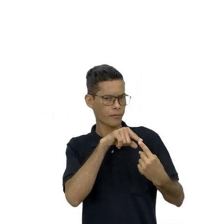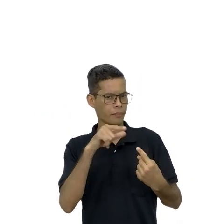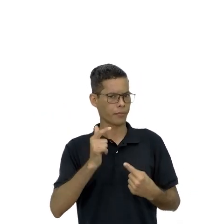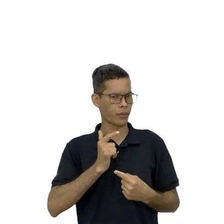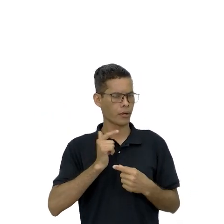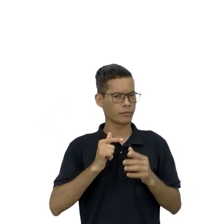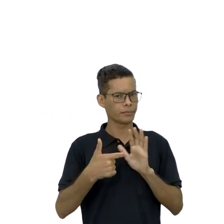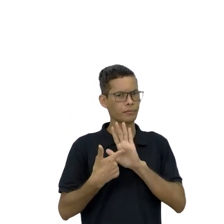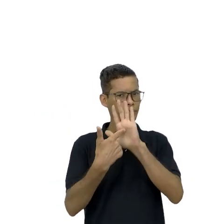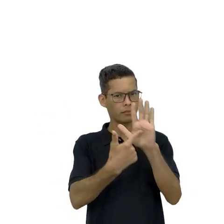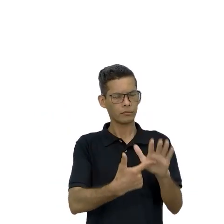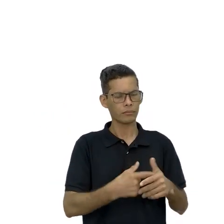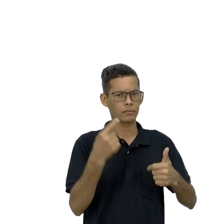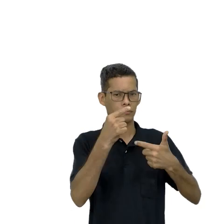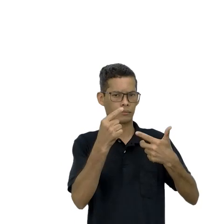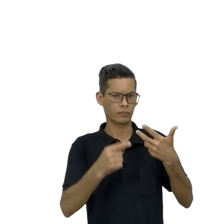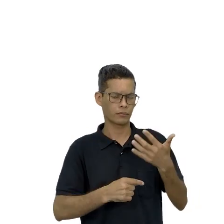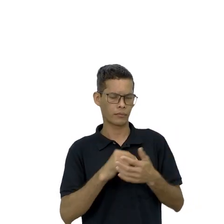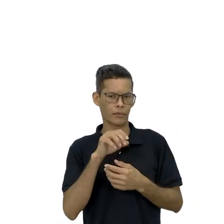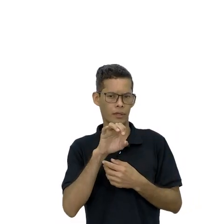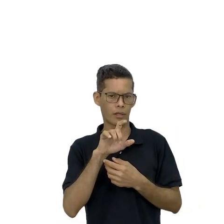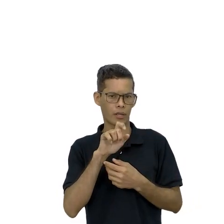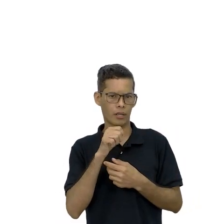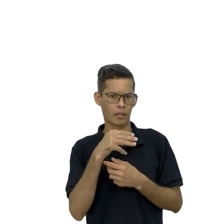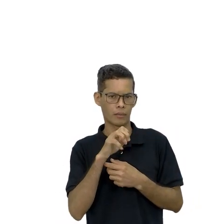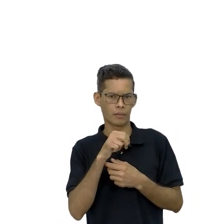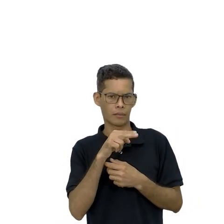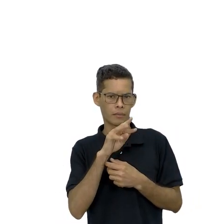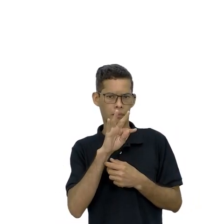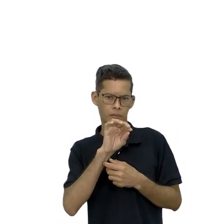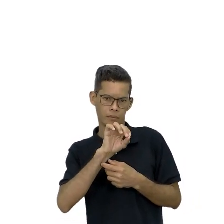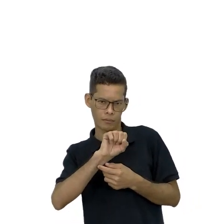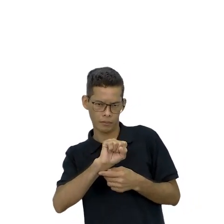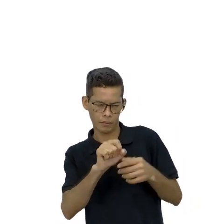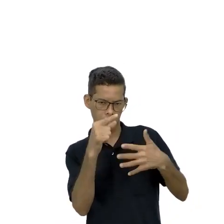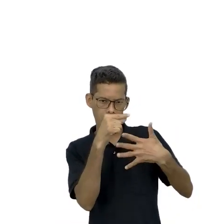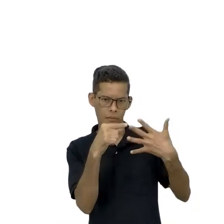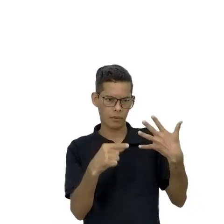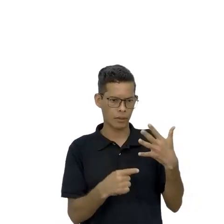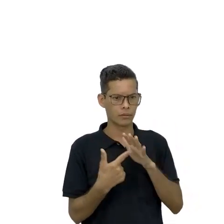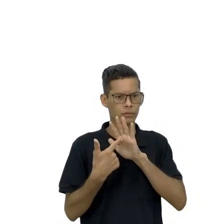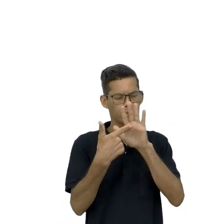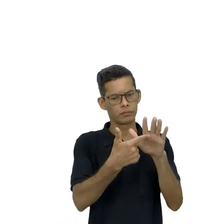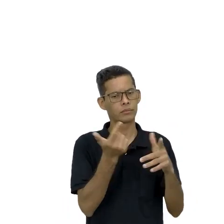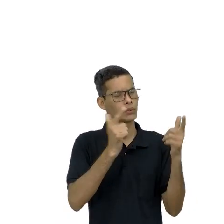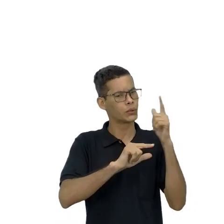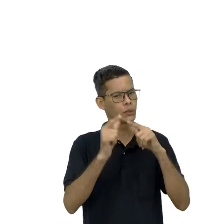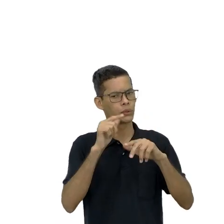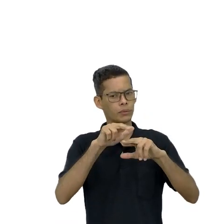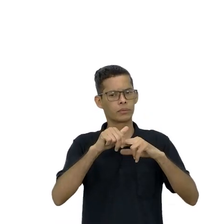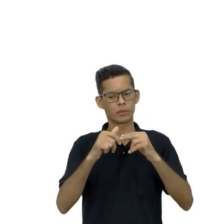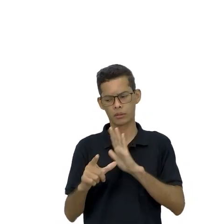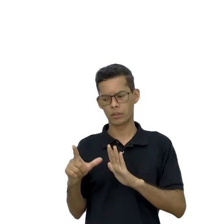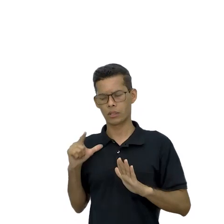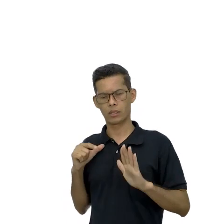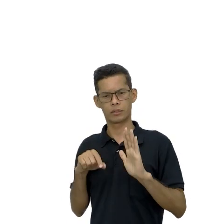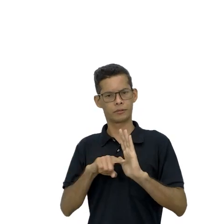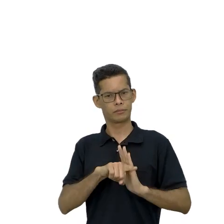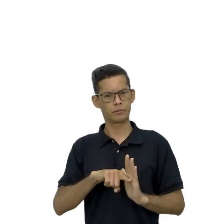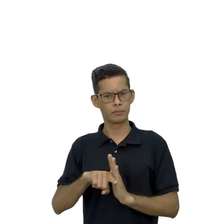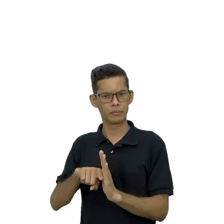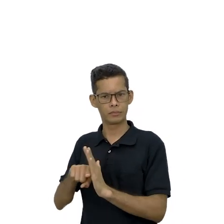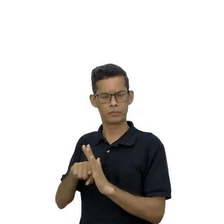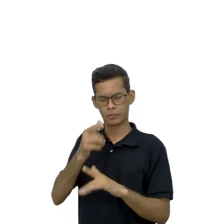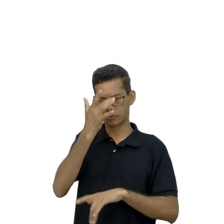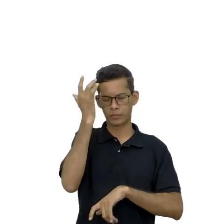trazer esses elementos que foram conseguidos, que foram alcançados por meio de pesquisas divulgadas aí por